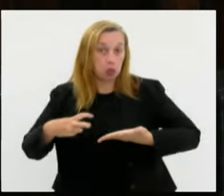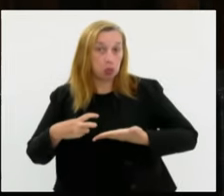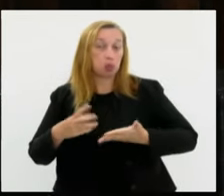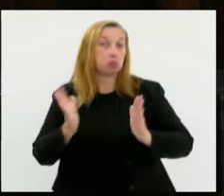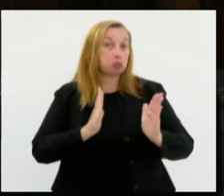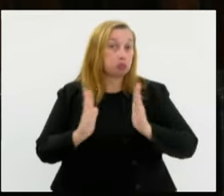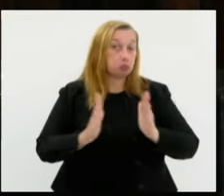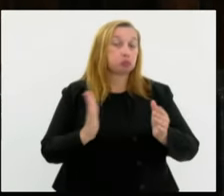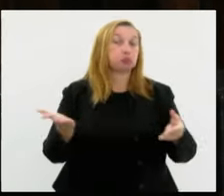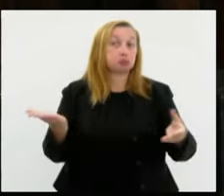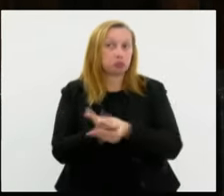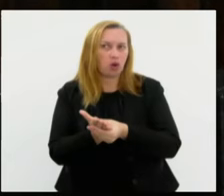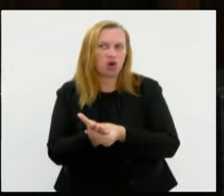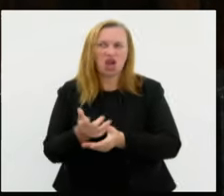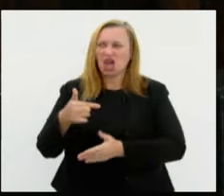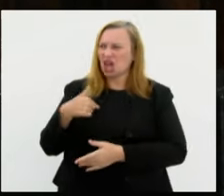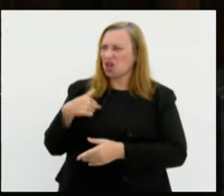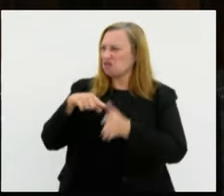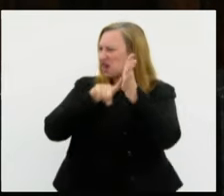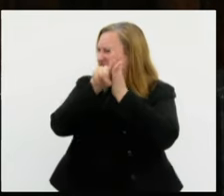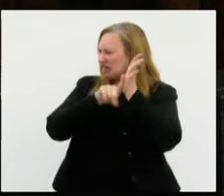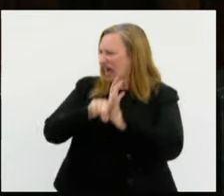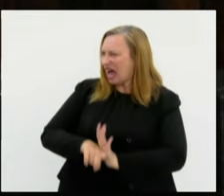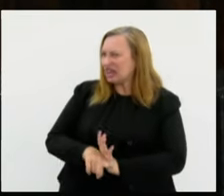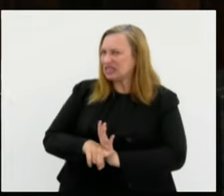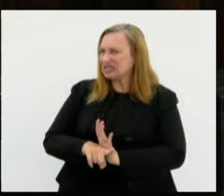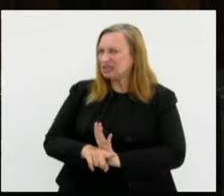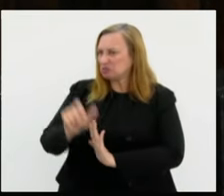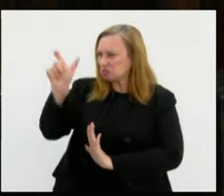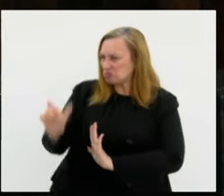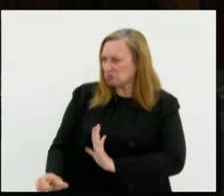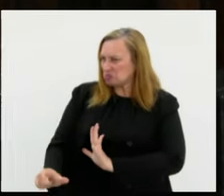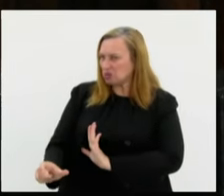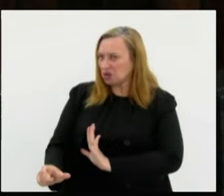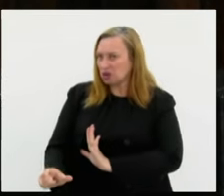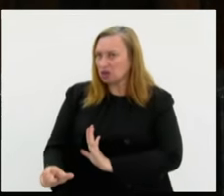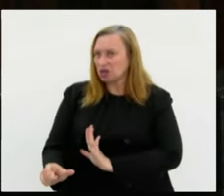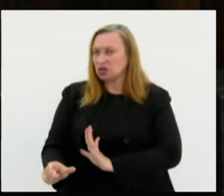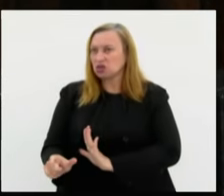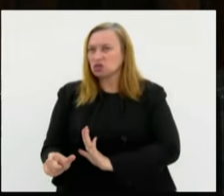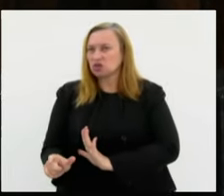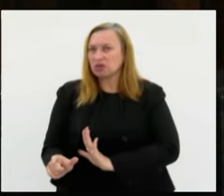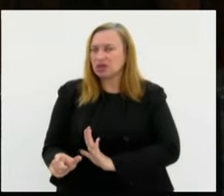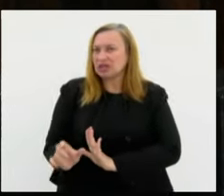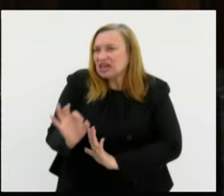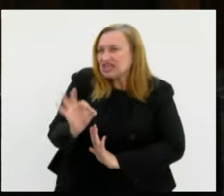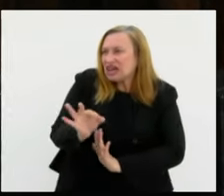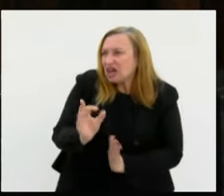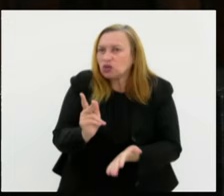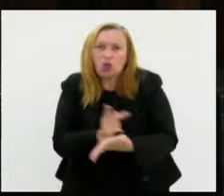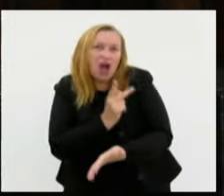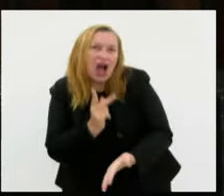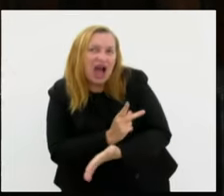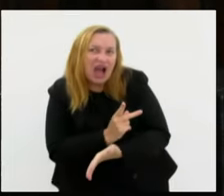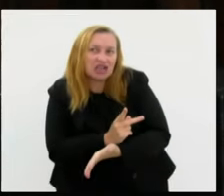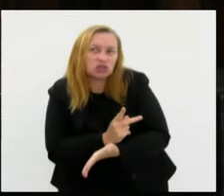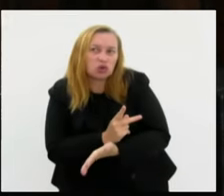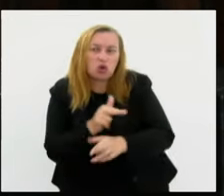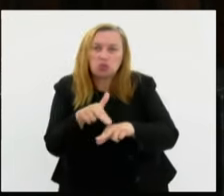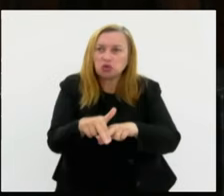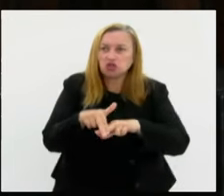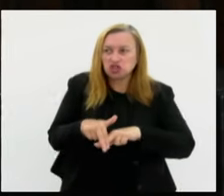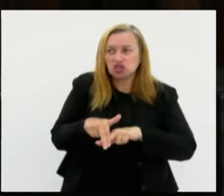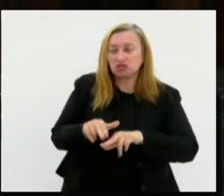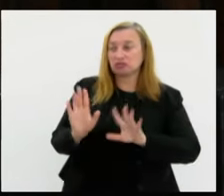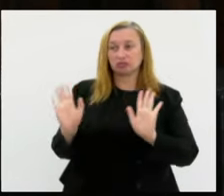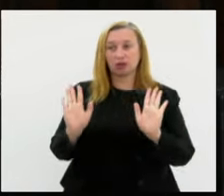Longe de fazer qualquer tipo de análise de mérito sobre a legalidade, validade ou as circunstâncias daquela